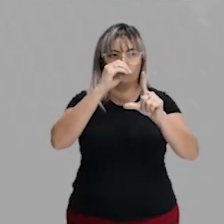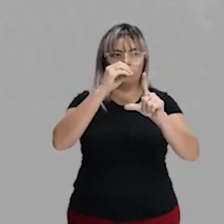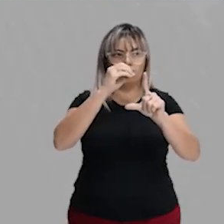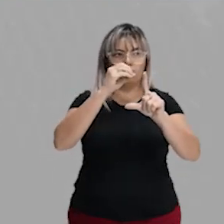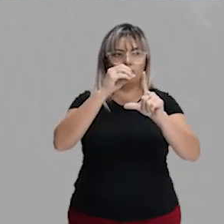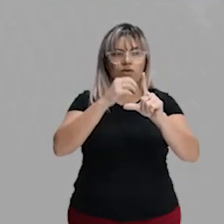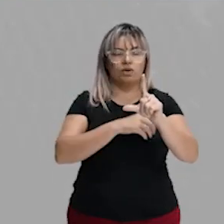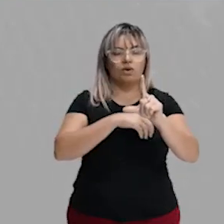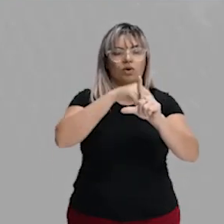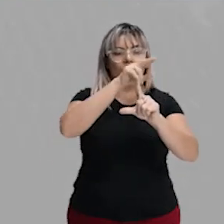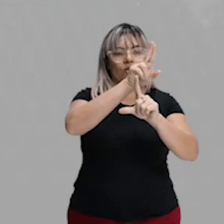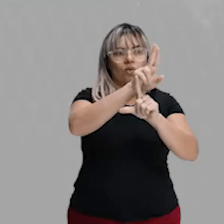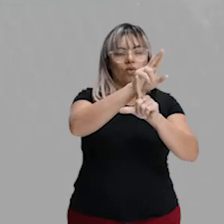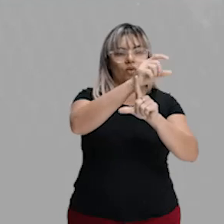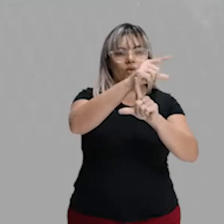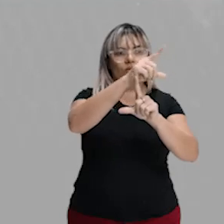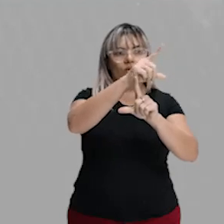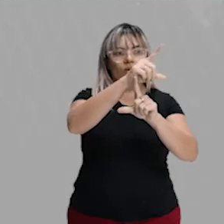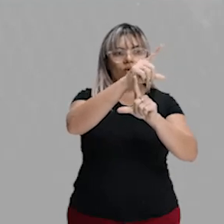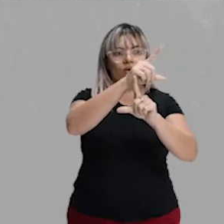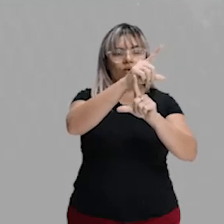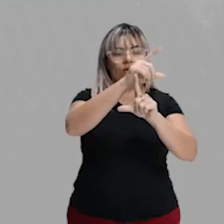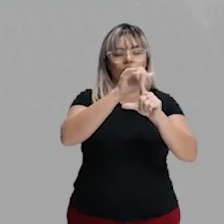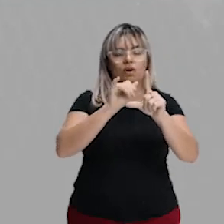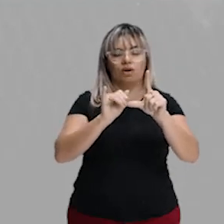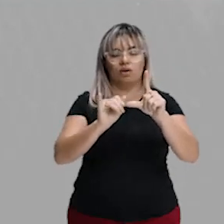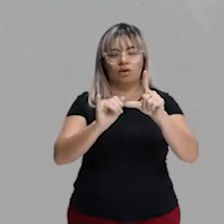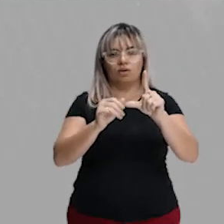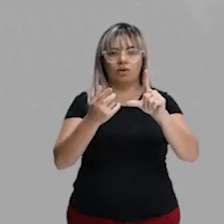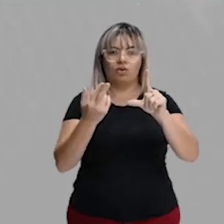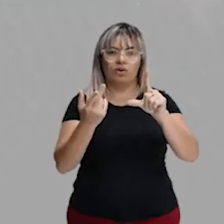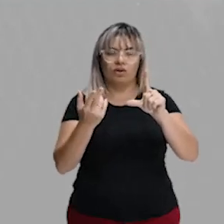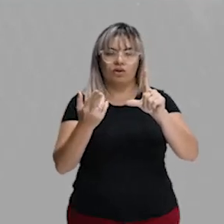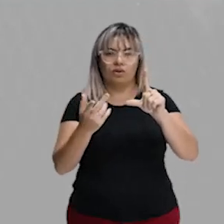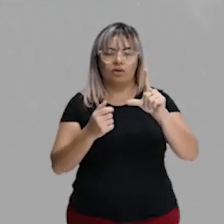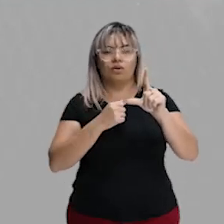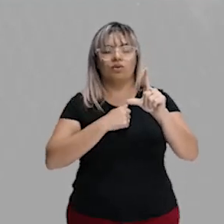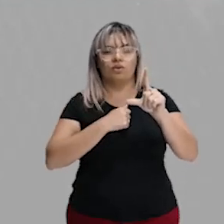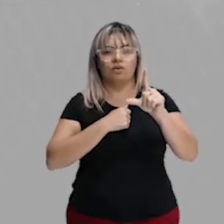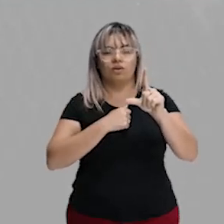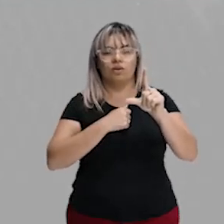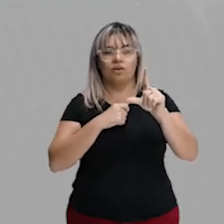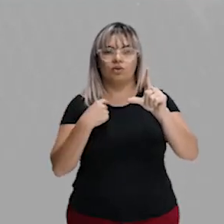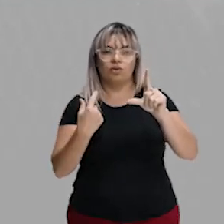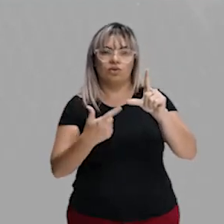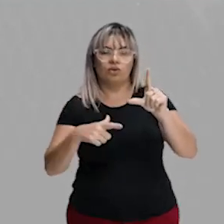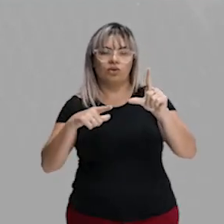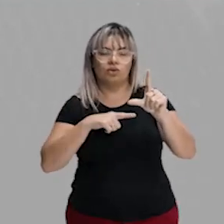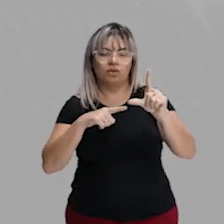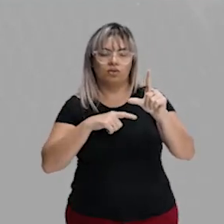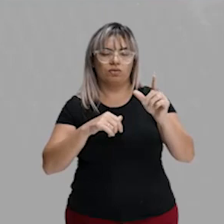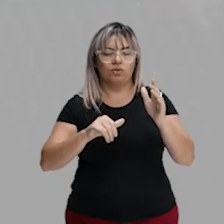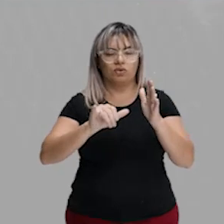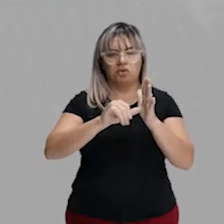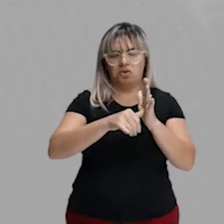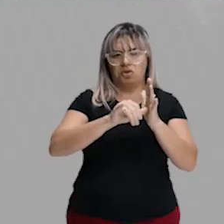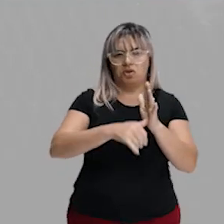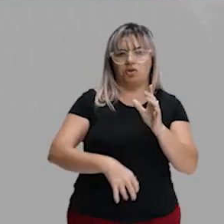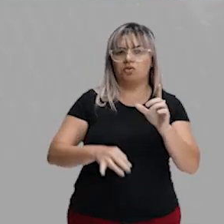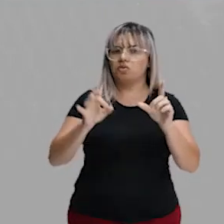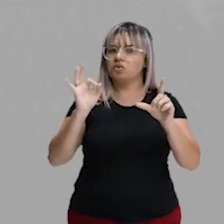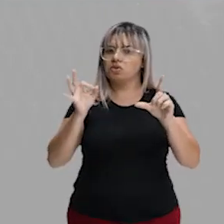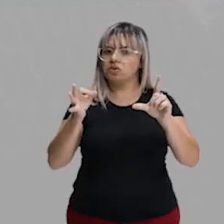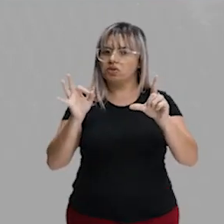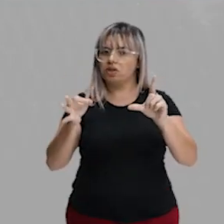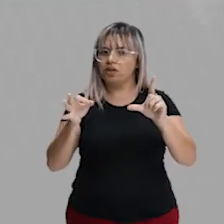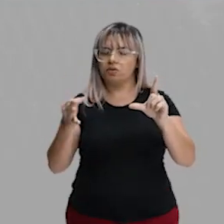força eletromotriz eram iguais, tá ok? É quando nós temos a situação de um gerador ideal. Então, bem